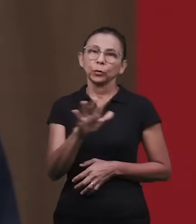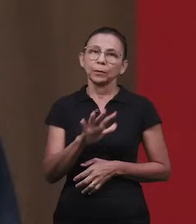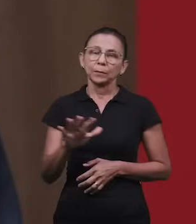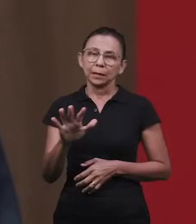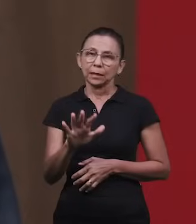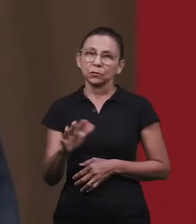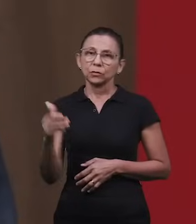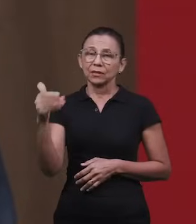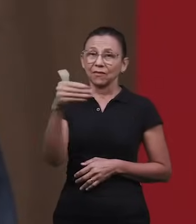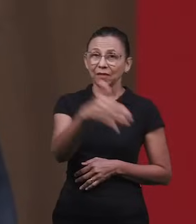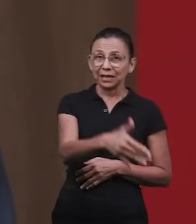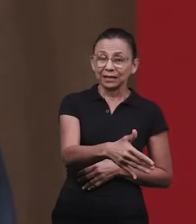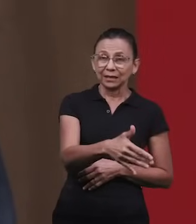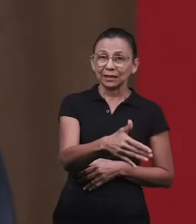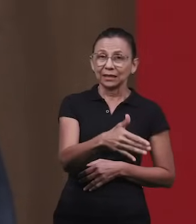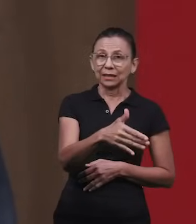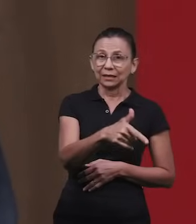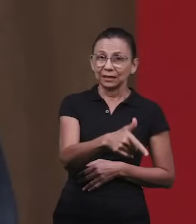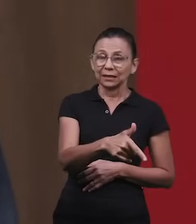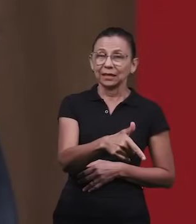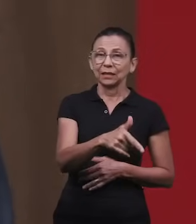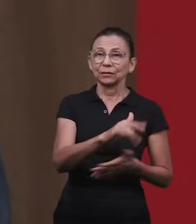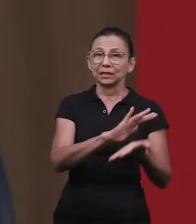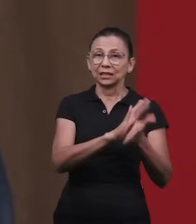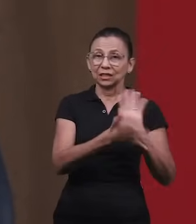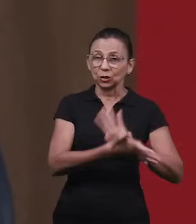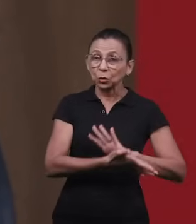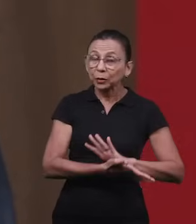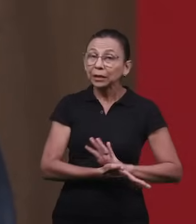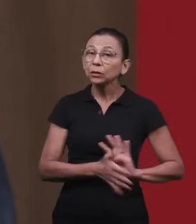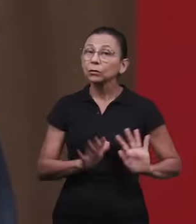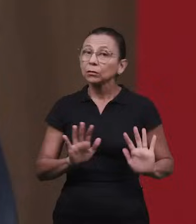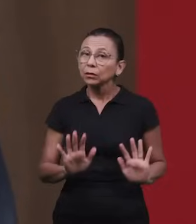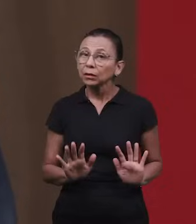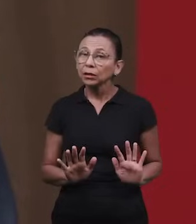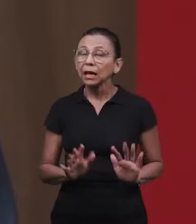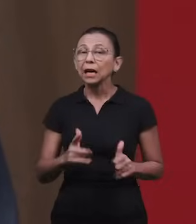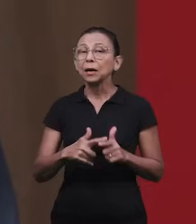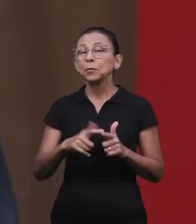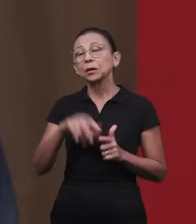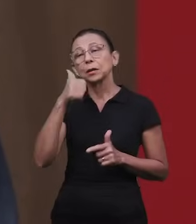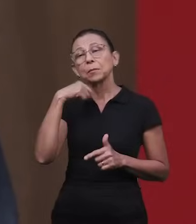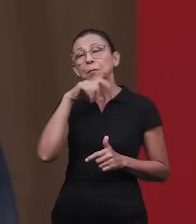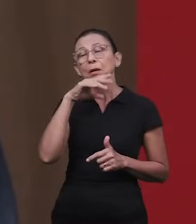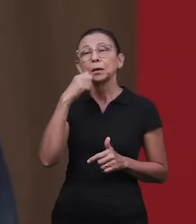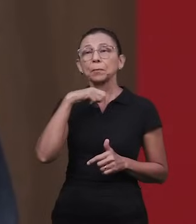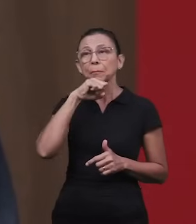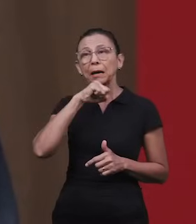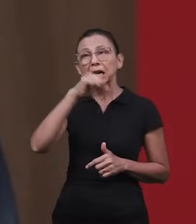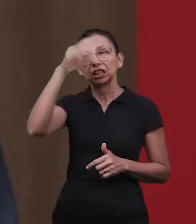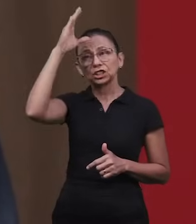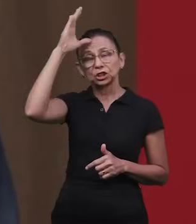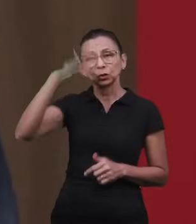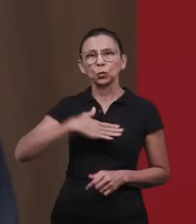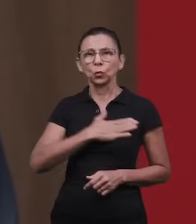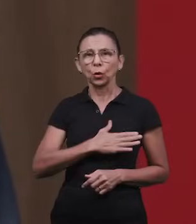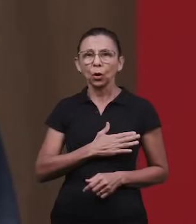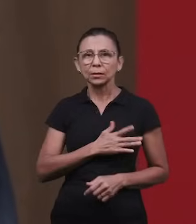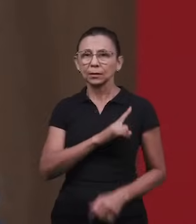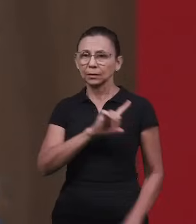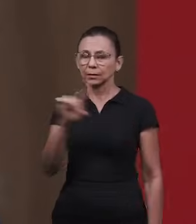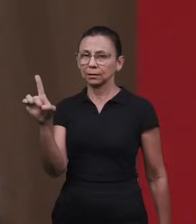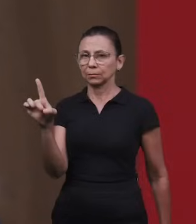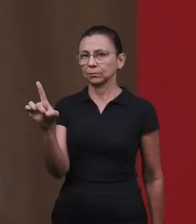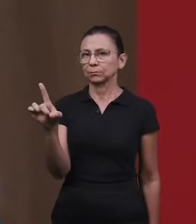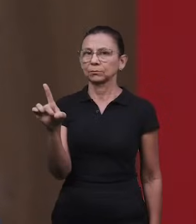você sabe que vai te destruir espiritualmente. Para agradar ninguém, nem pai, nem mãe, nem avô, nem tio, nem ninguém. Ninguém. Porque você vai